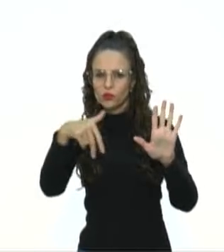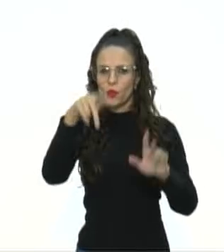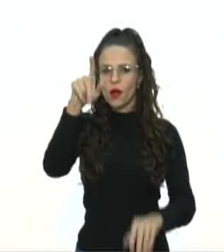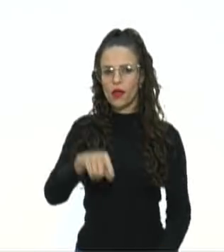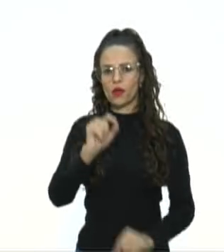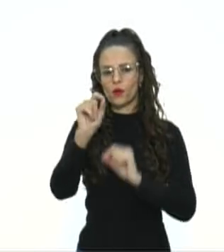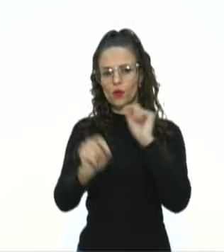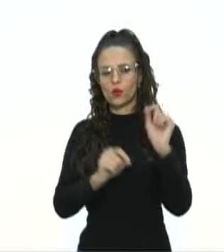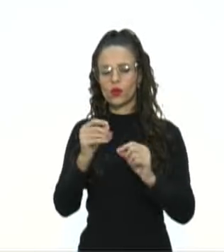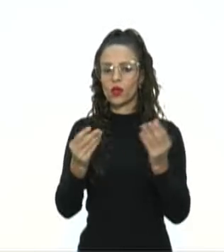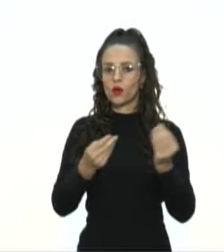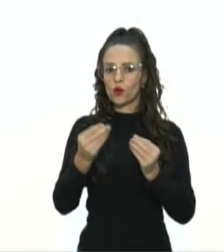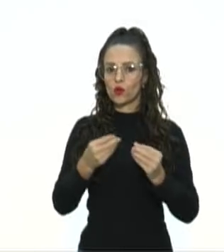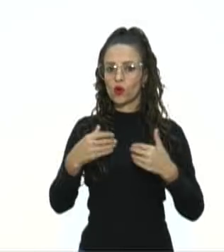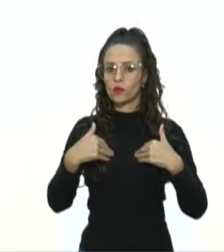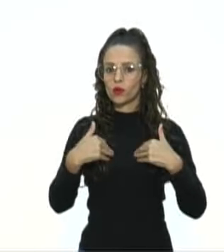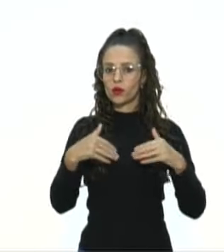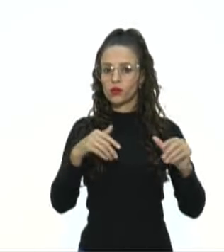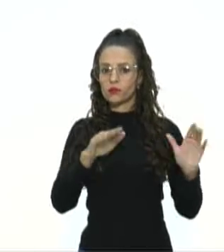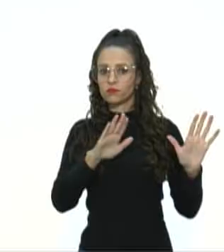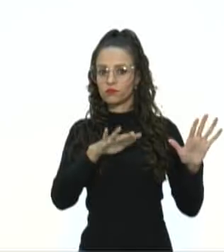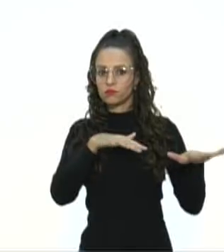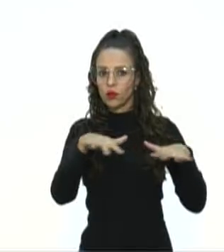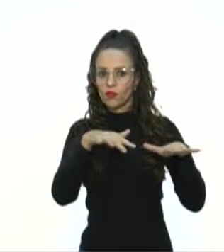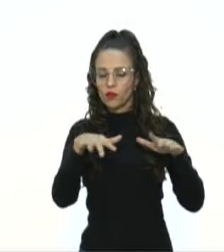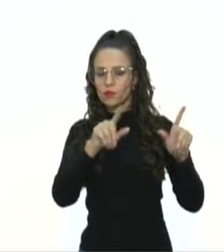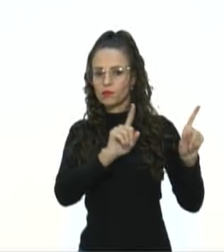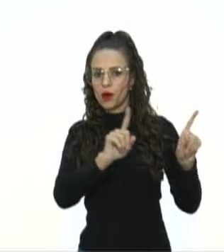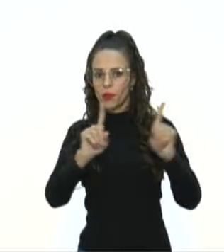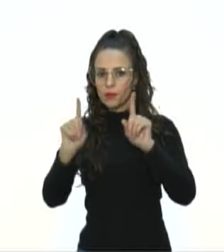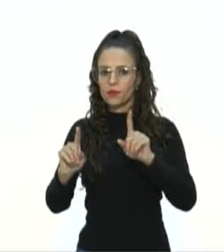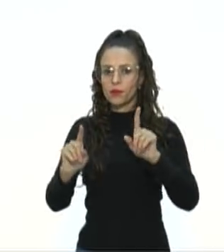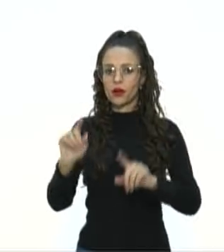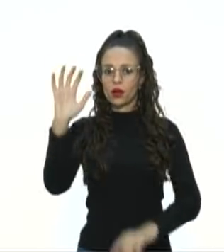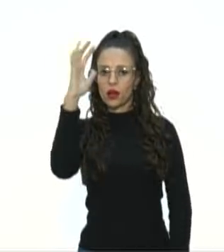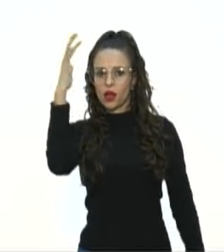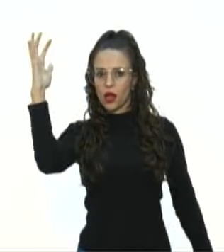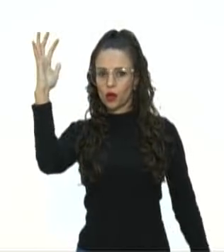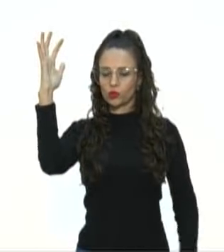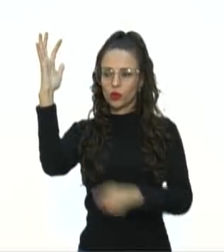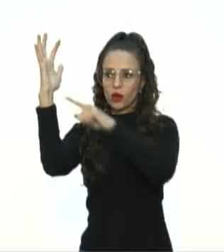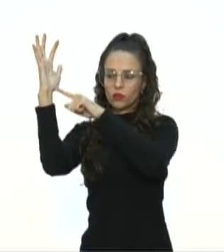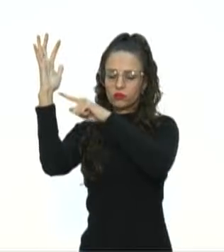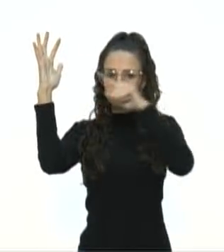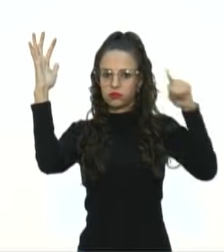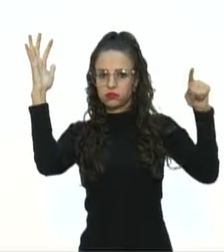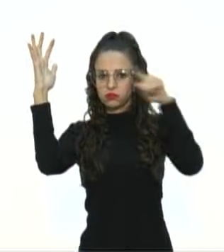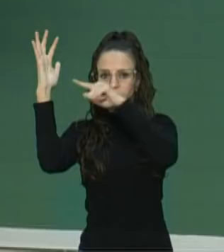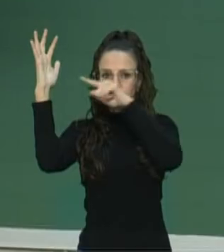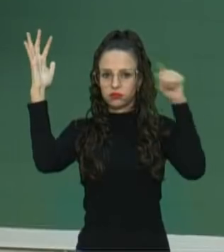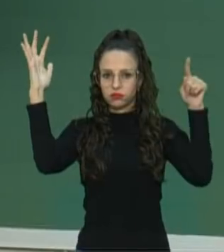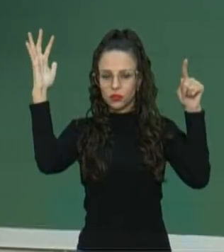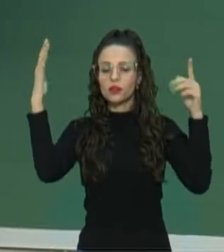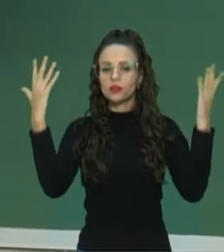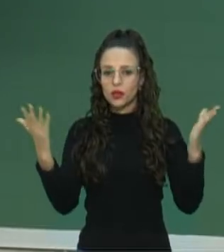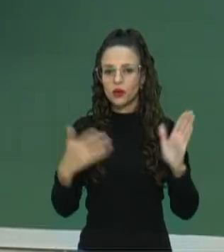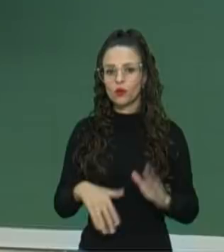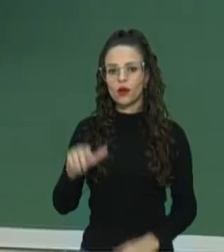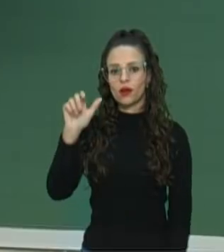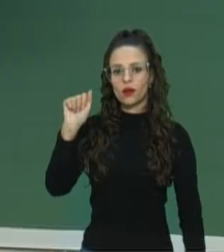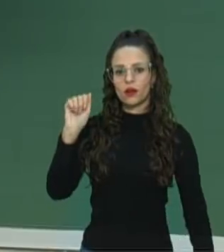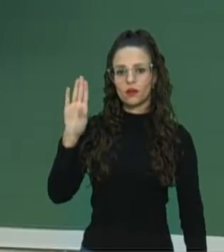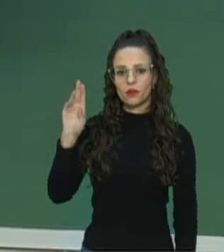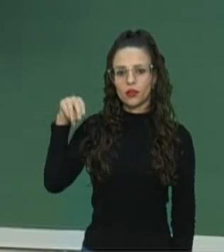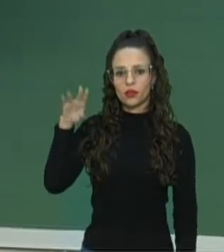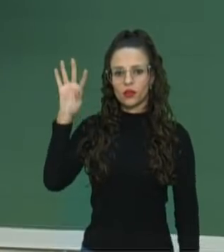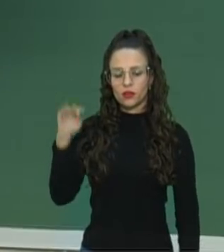Arborismo é a locomoção por percurso em altura instalados em árvores ou em outras estruturas, né? Então, a ABNT define